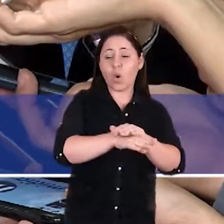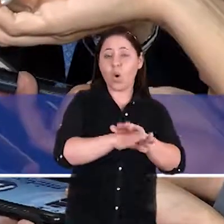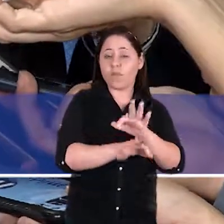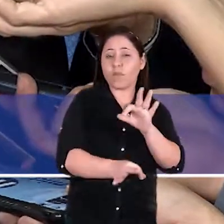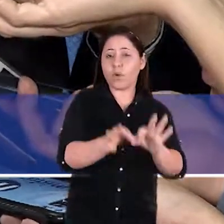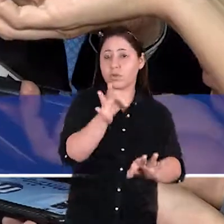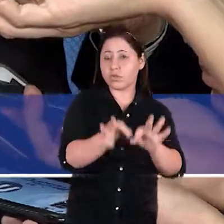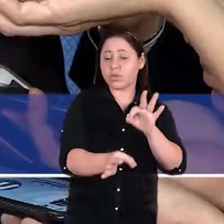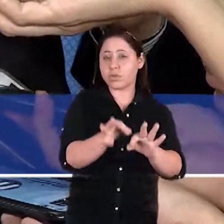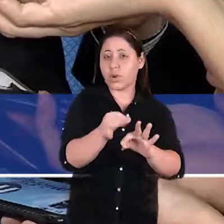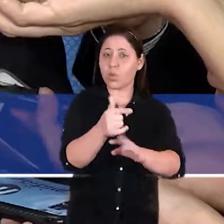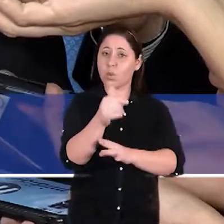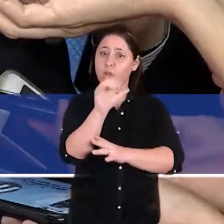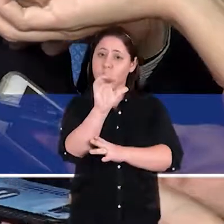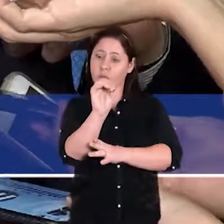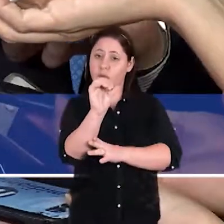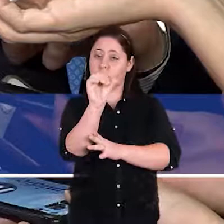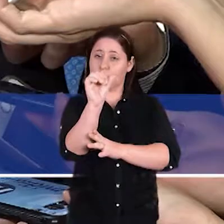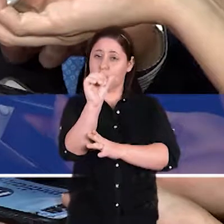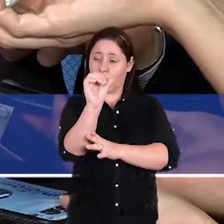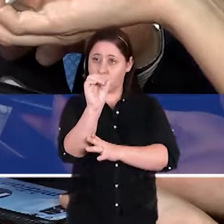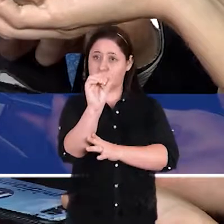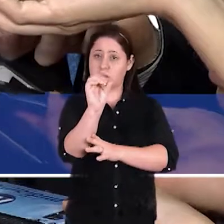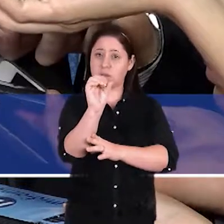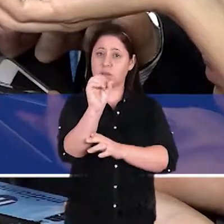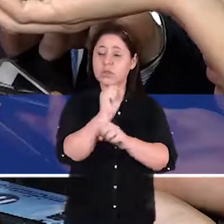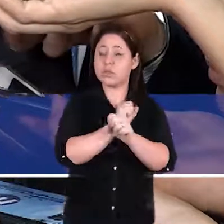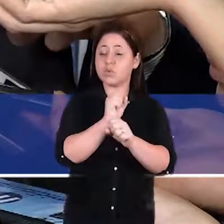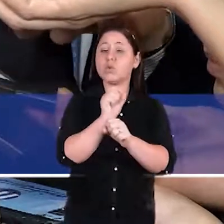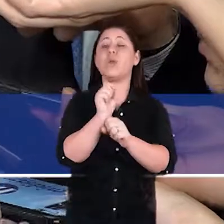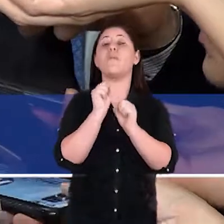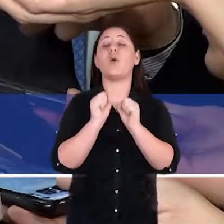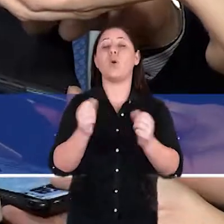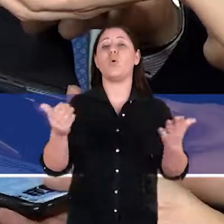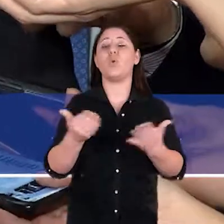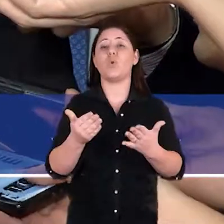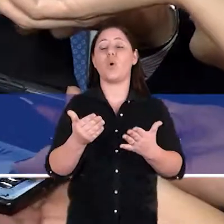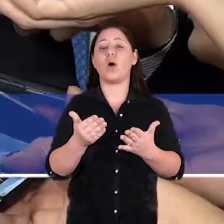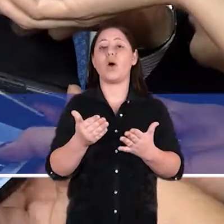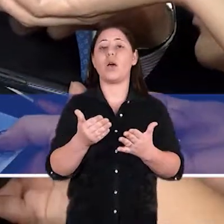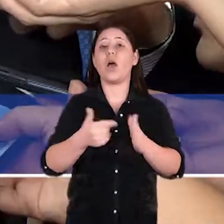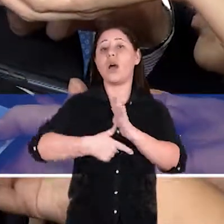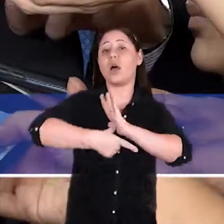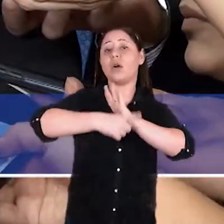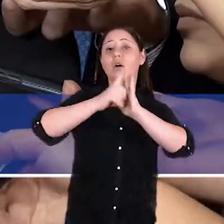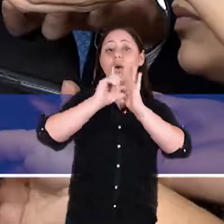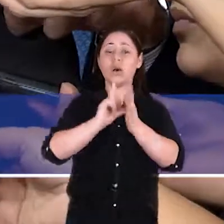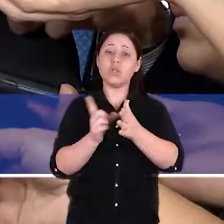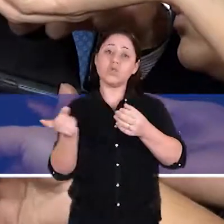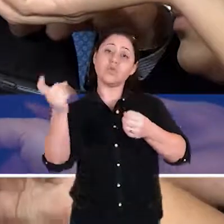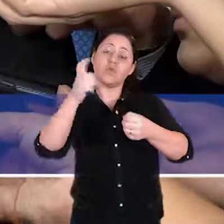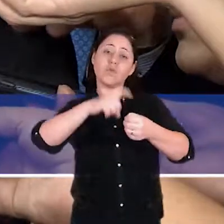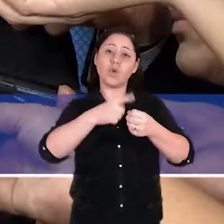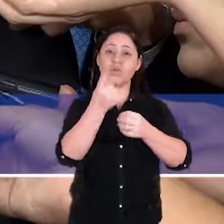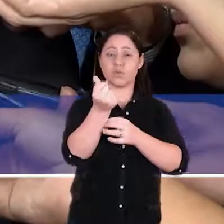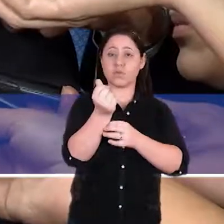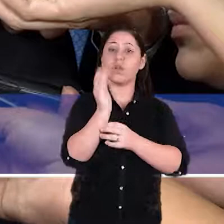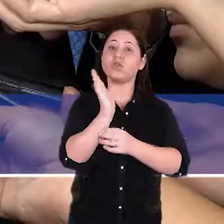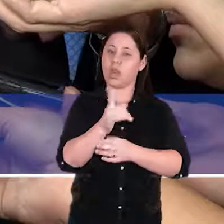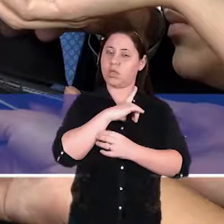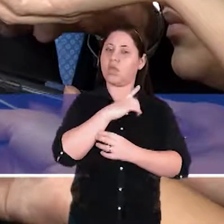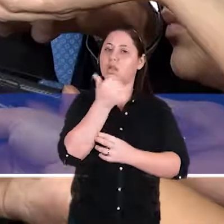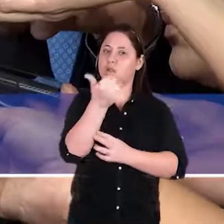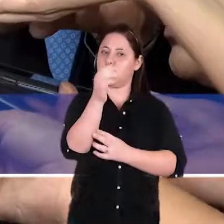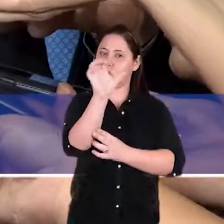depósitos judiciais, para o fundo, em 10 anos. O que nós estamos possibilitando? Nós vamos antecipar a devolução. Nós já